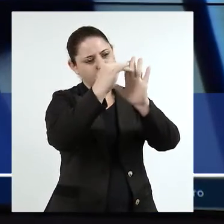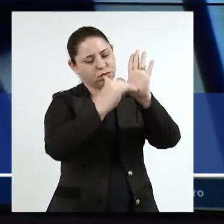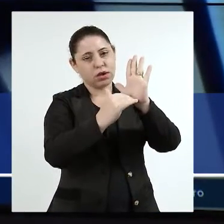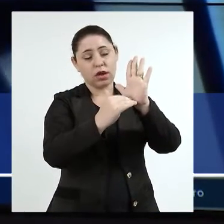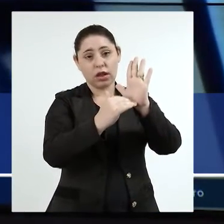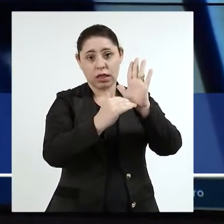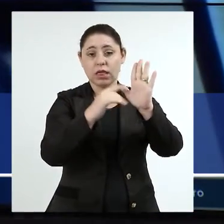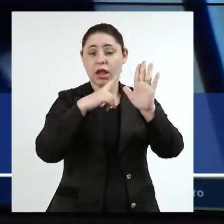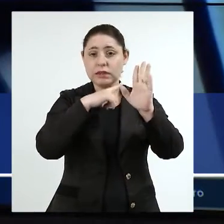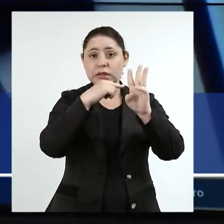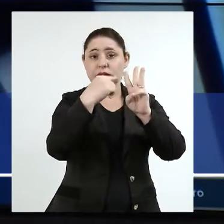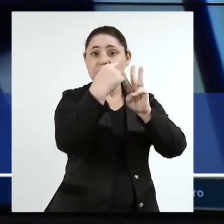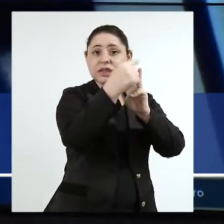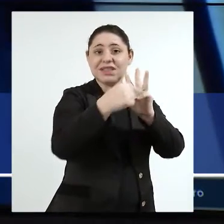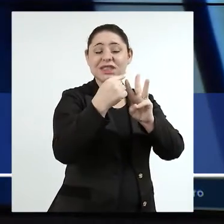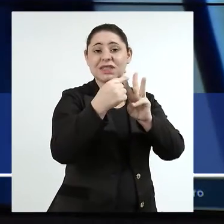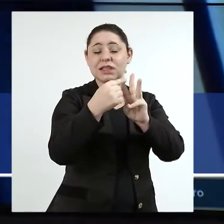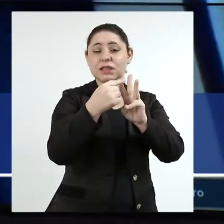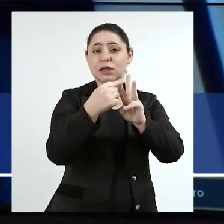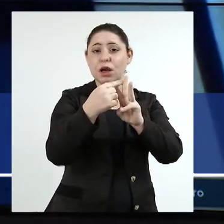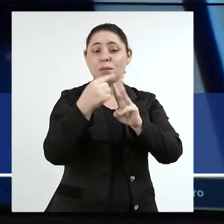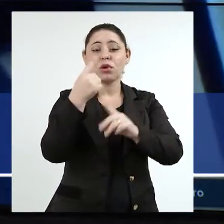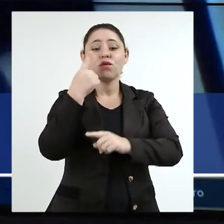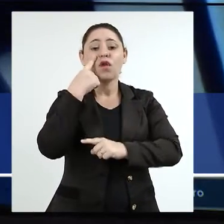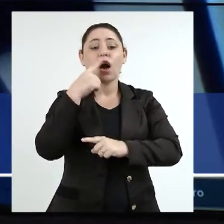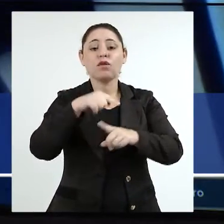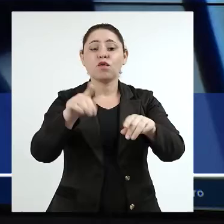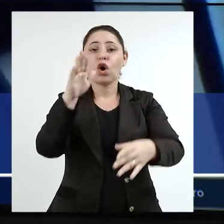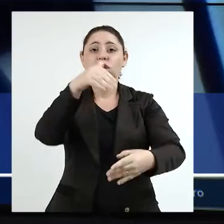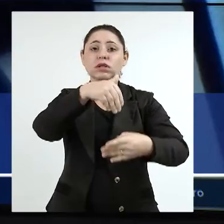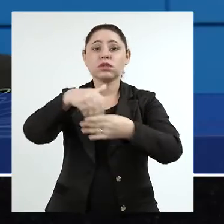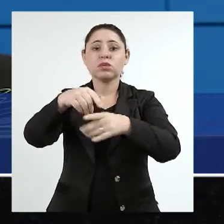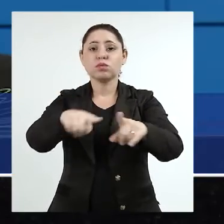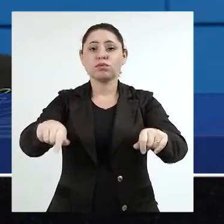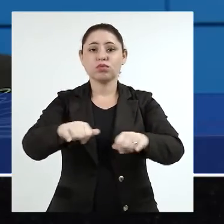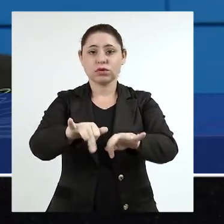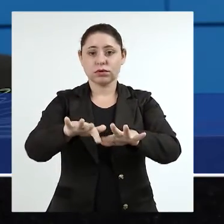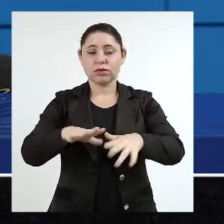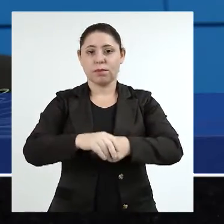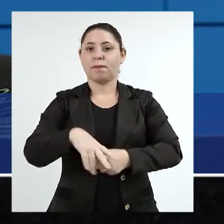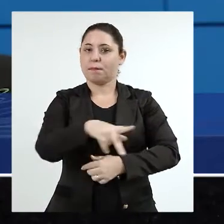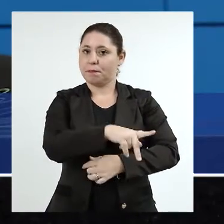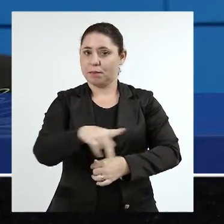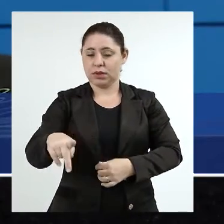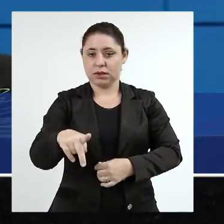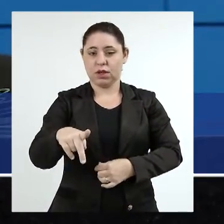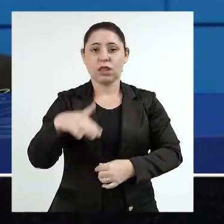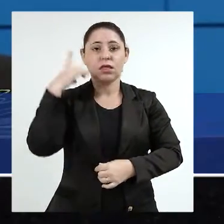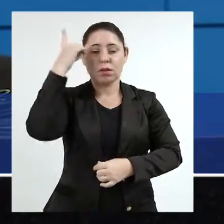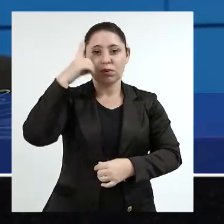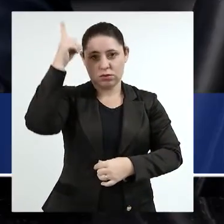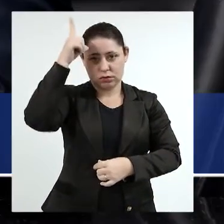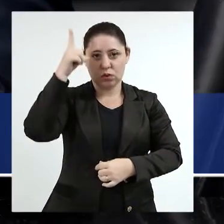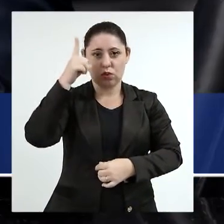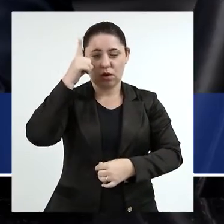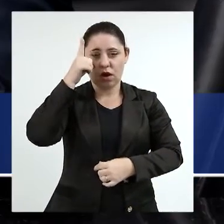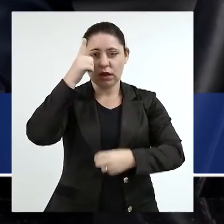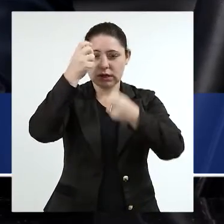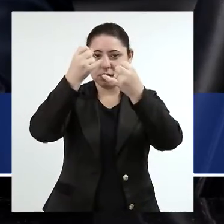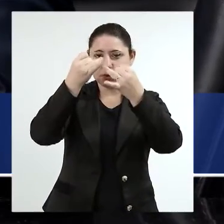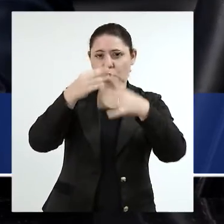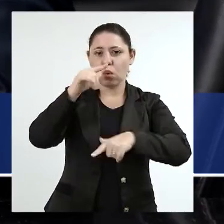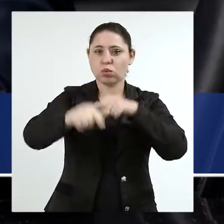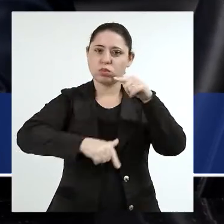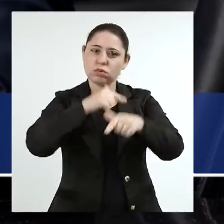Entre elas, 3 seguem para apreciação e votação em plenário. O presidente da comissão, deputado Lídio Lopes, falou